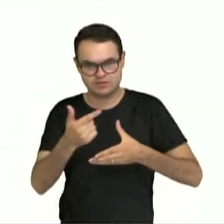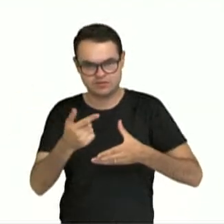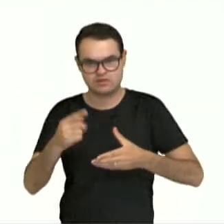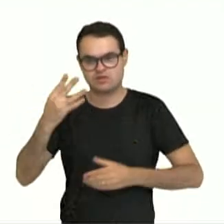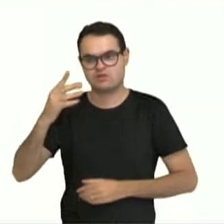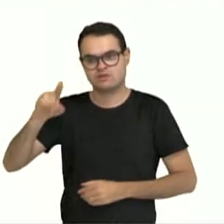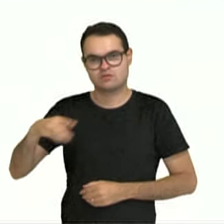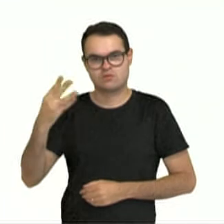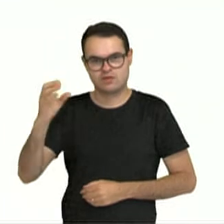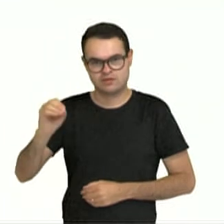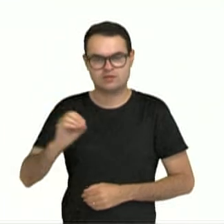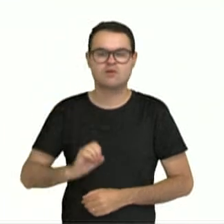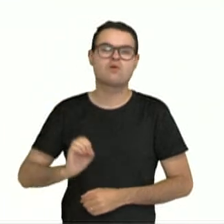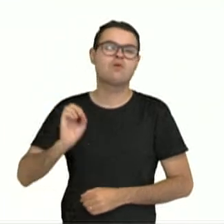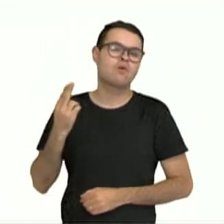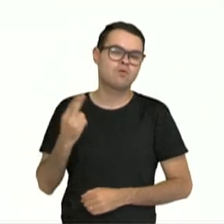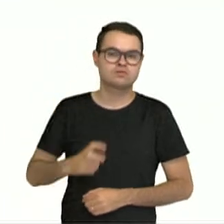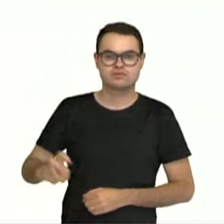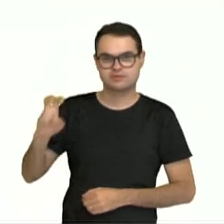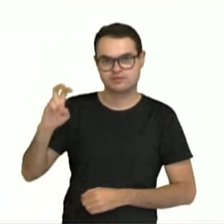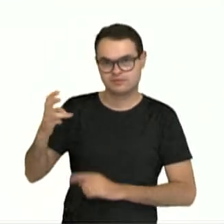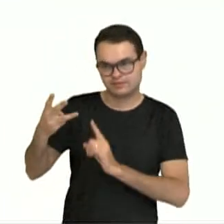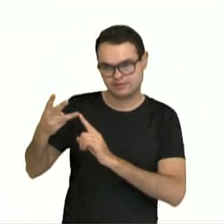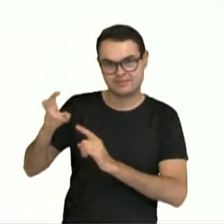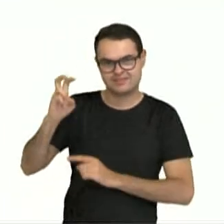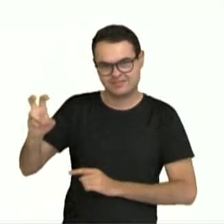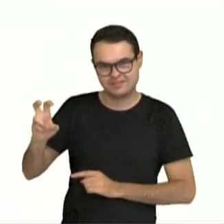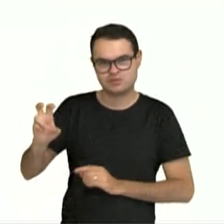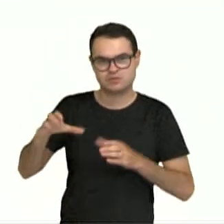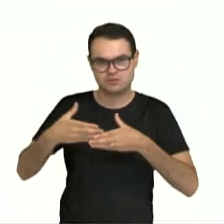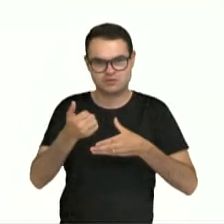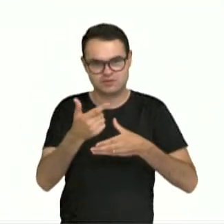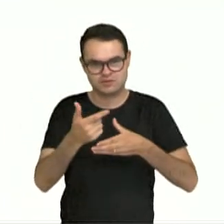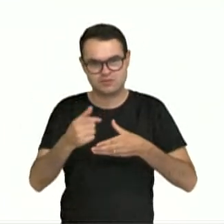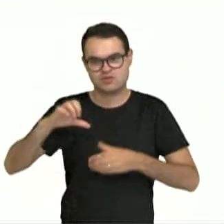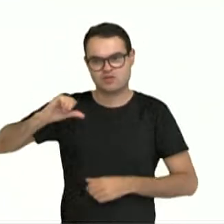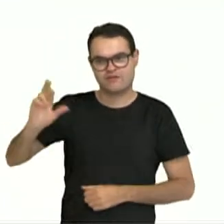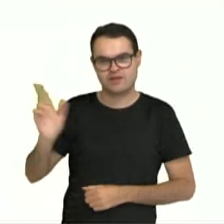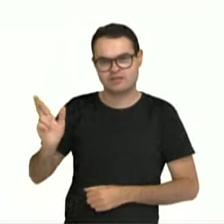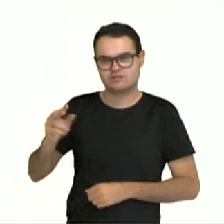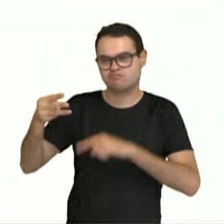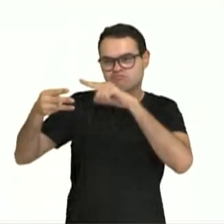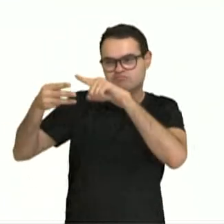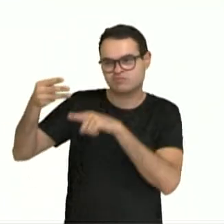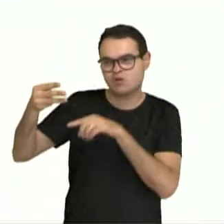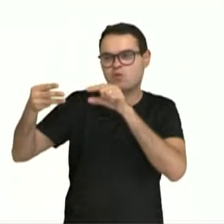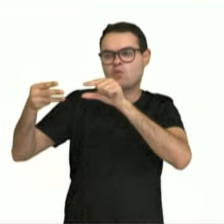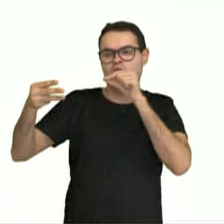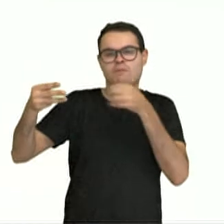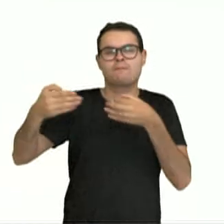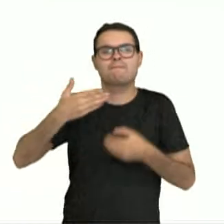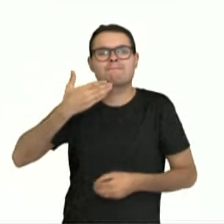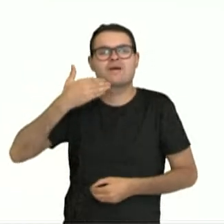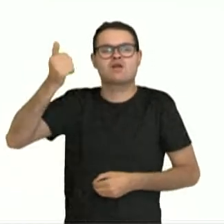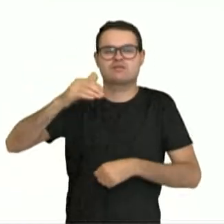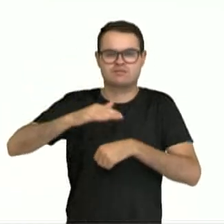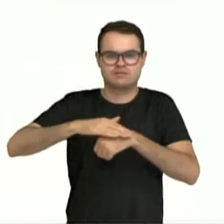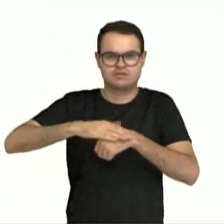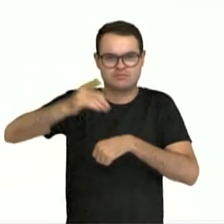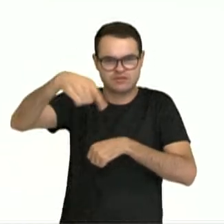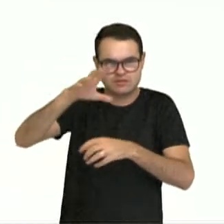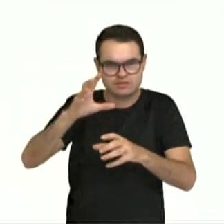4,40 ou 5 dúzias de banana por R$ 9,00? E aí, o que vocês acham? A prof vai dar um tempinho para vocês